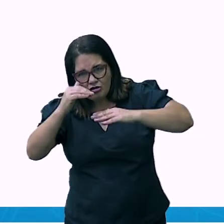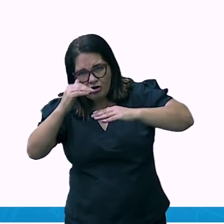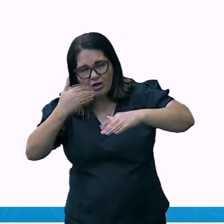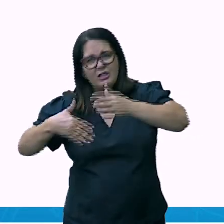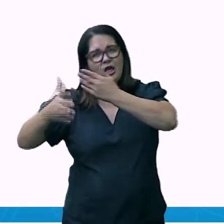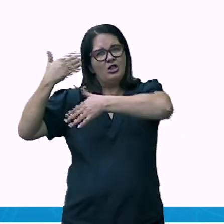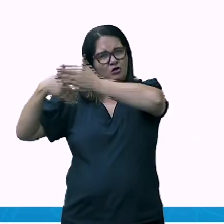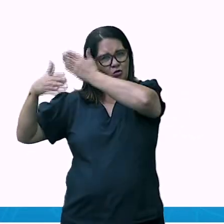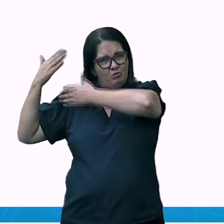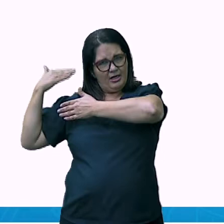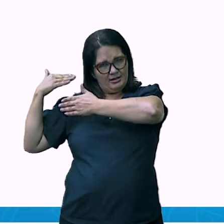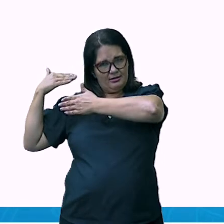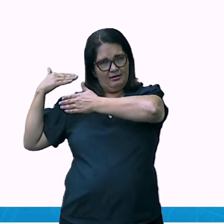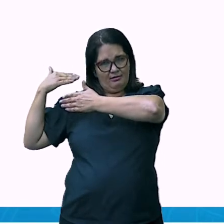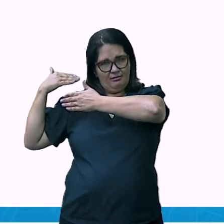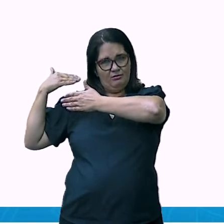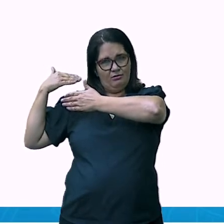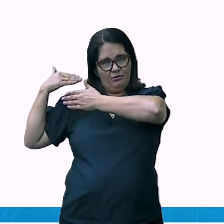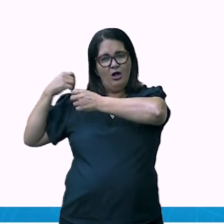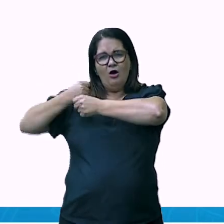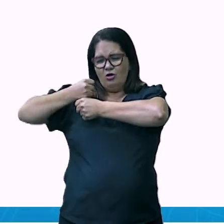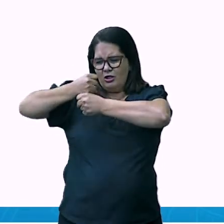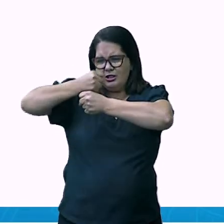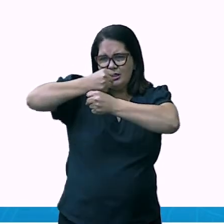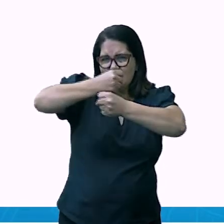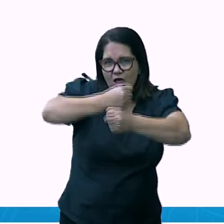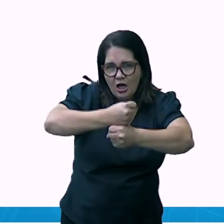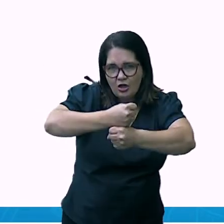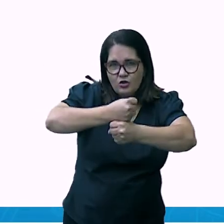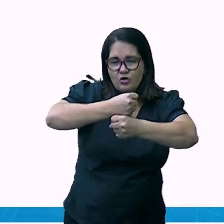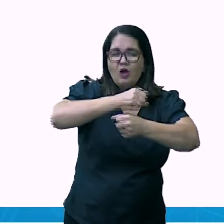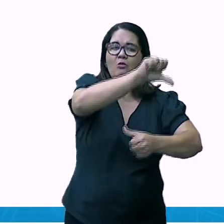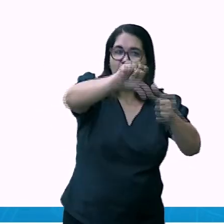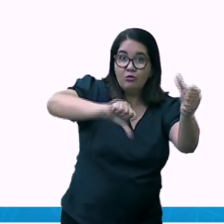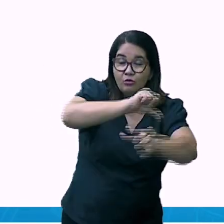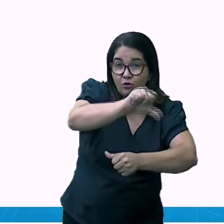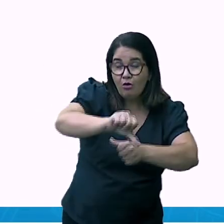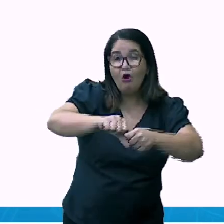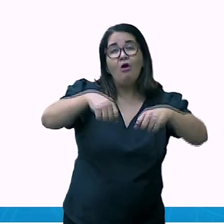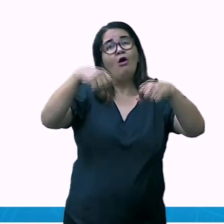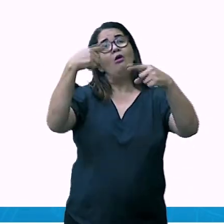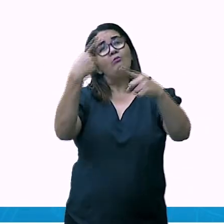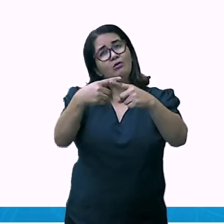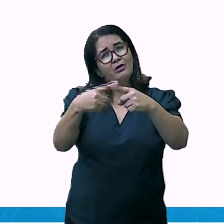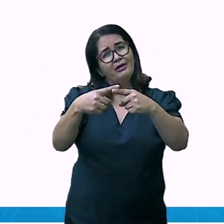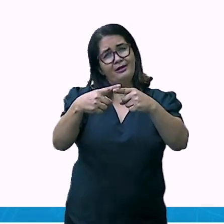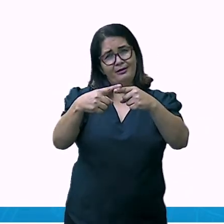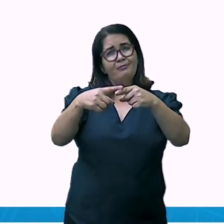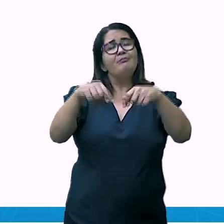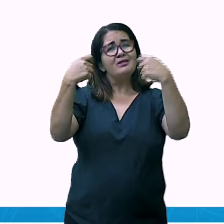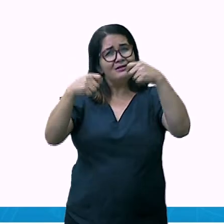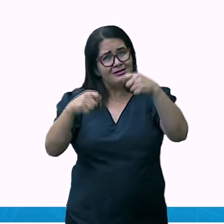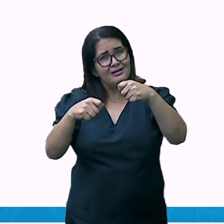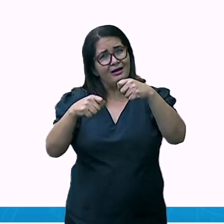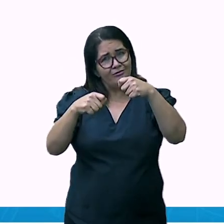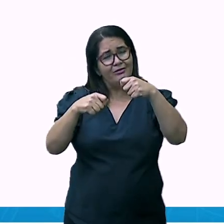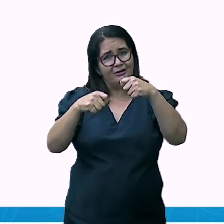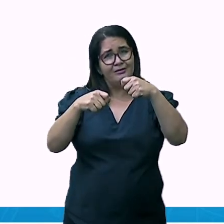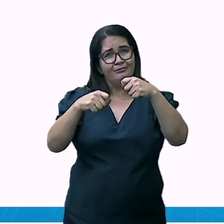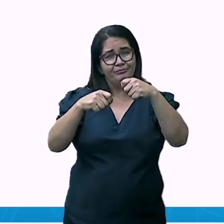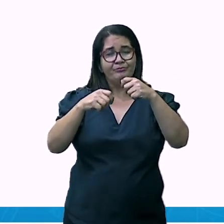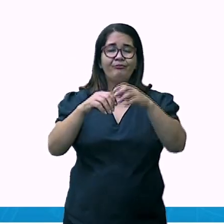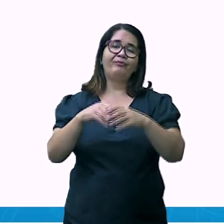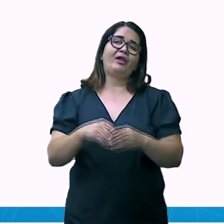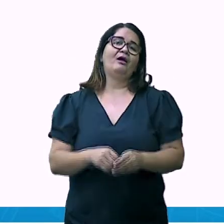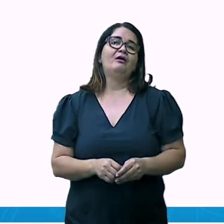do homem, pois estamos em constante evolução, não é mesmo? Vou dar um exemplo. Antes eu precisava de